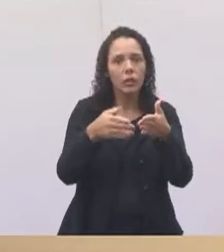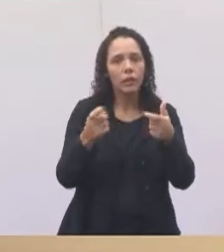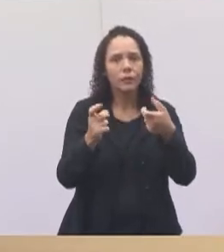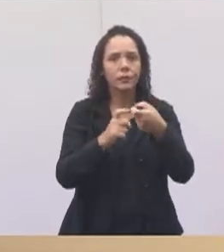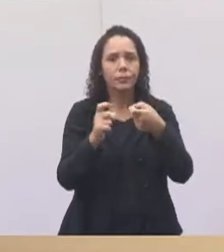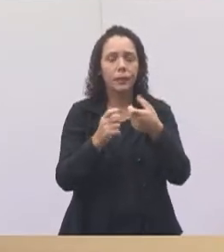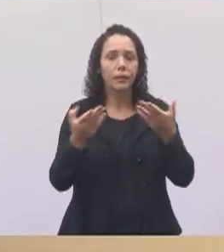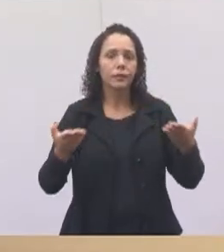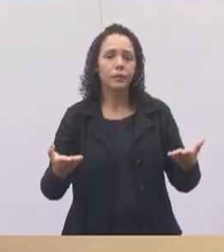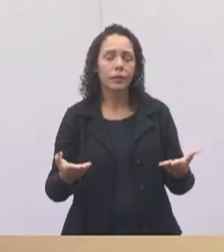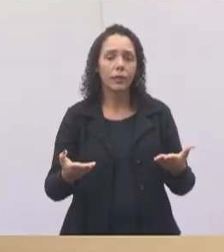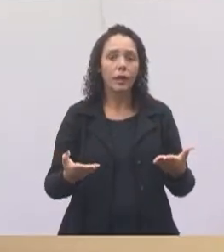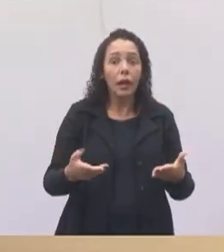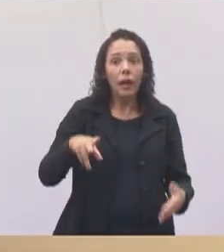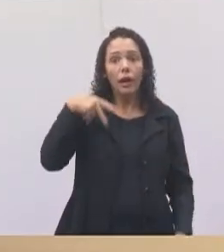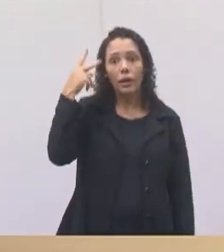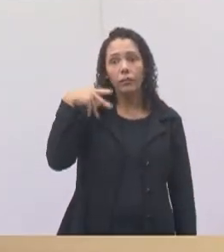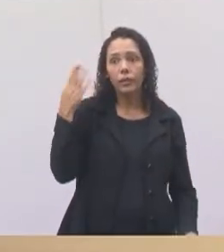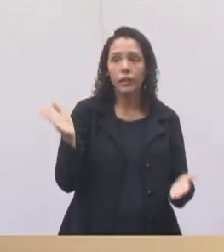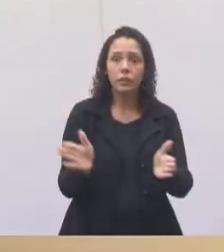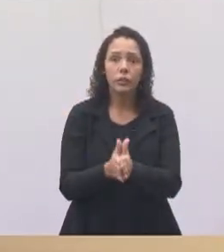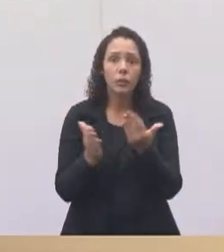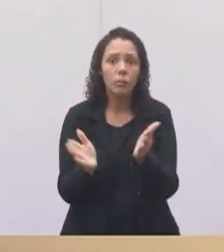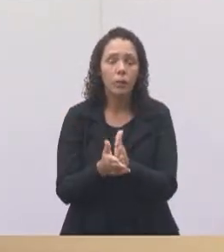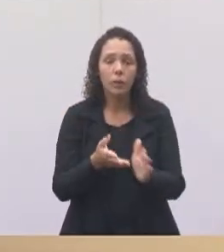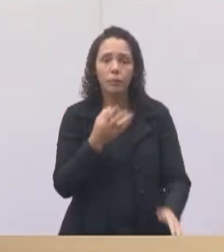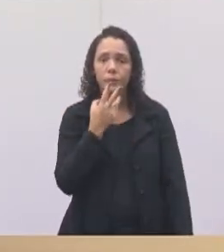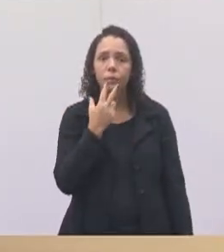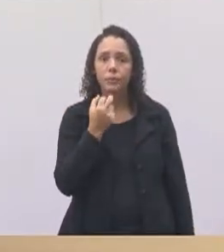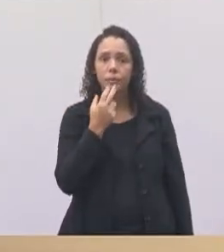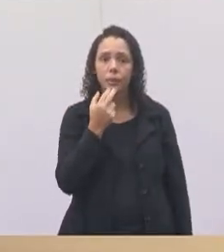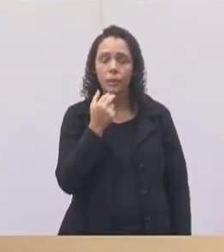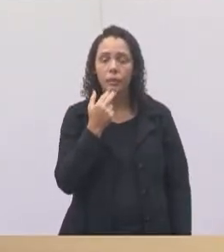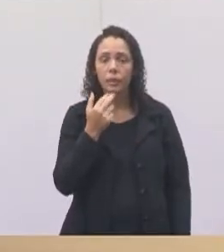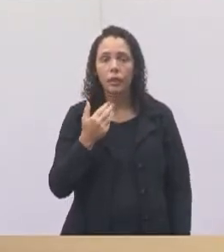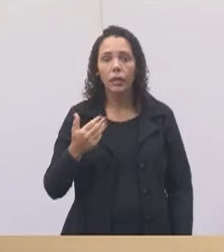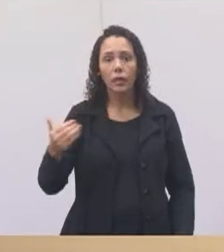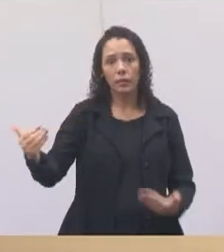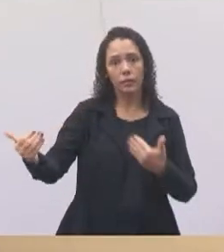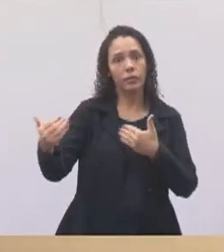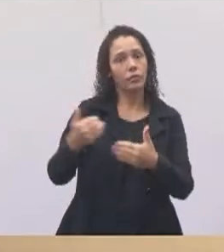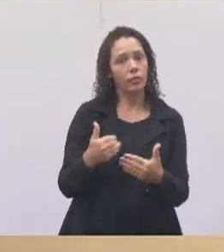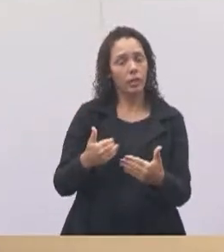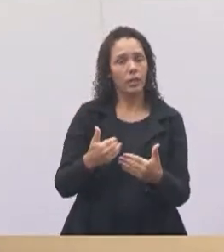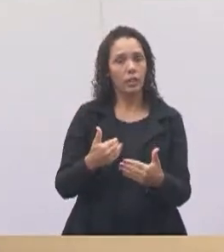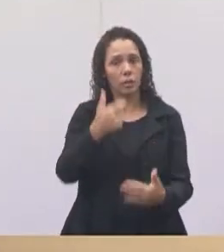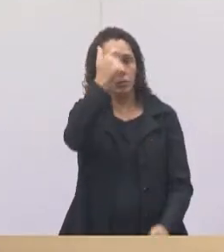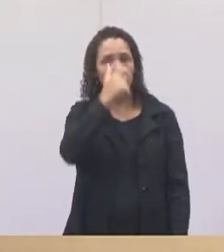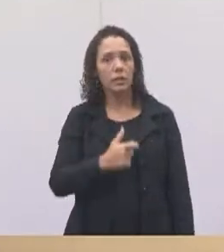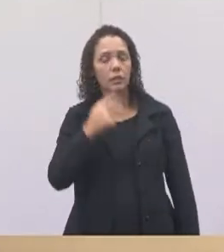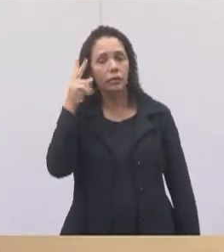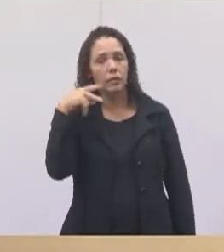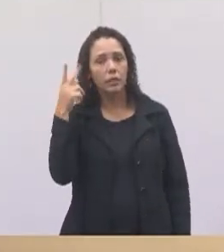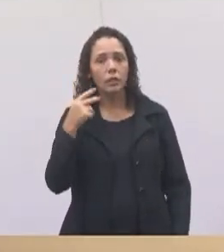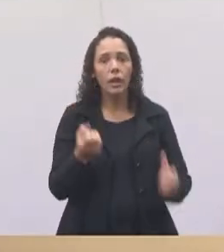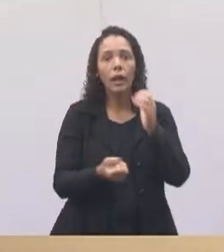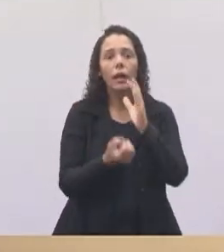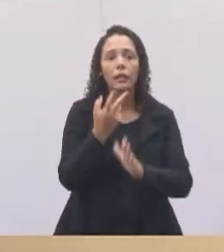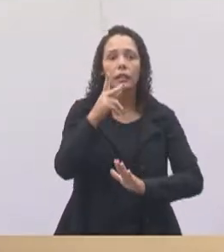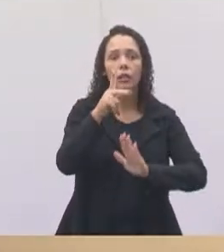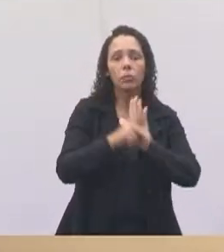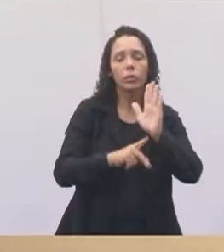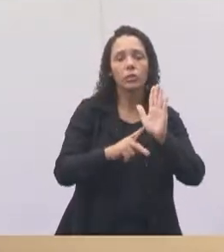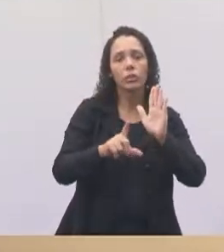vem aqui da periferia, lá do Parque Meia Lua, vem para cá para ser vereador como qualquer um outro, faz um projeto de lei que